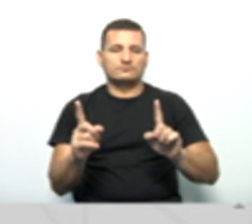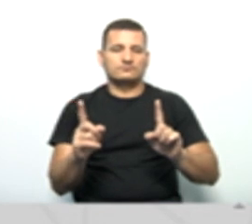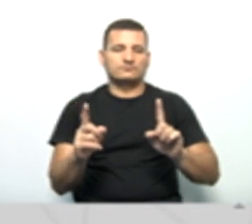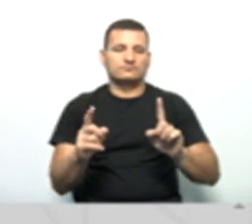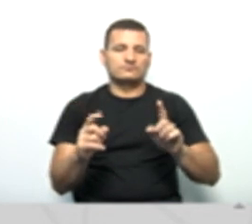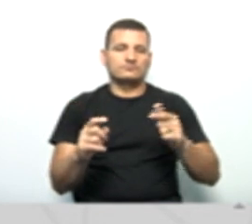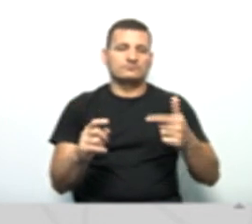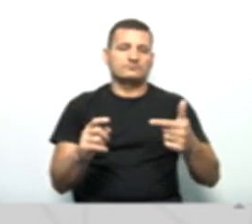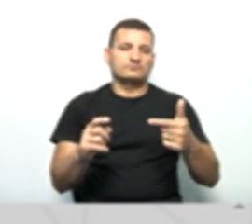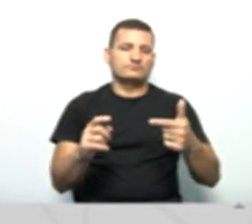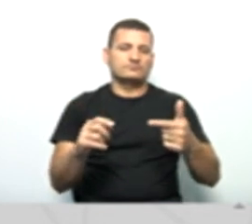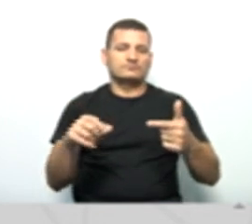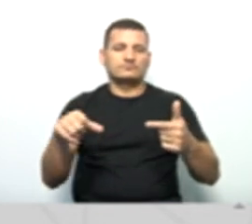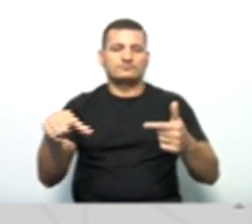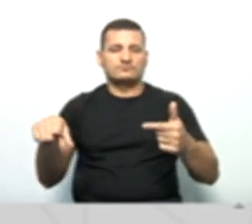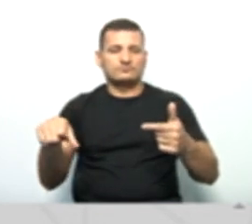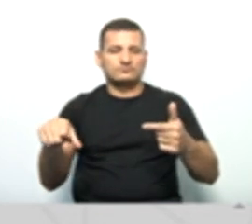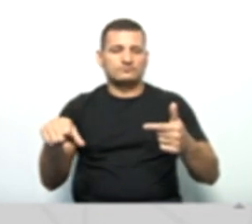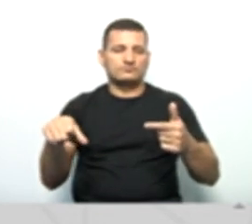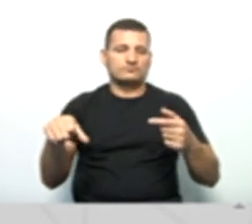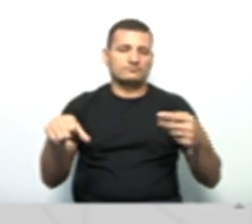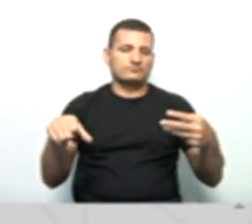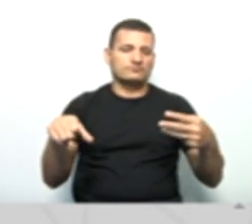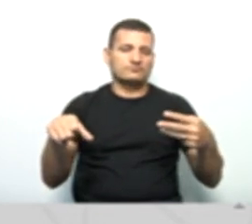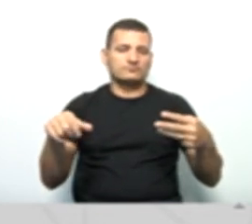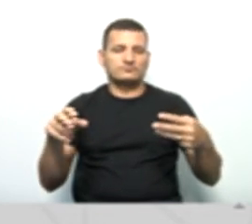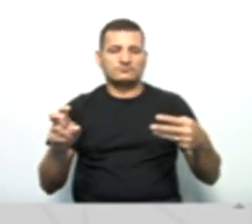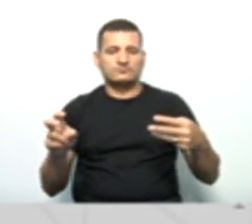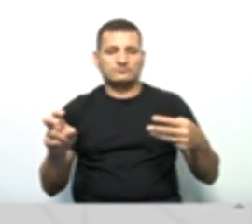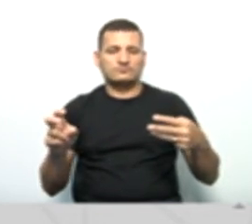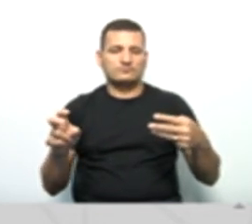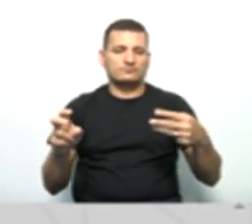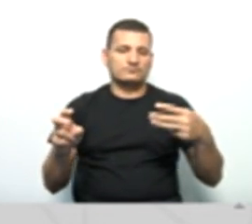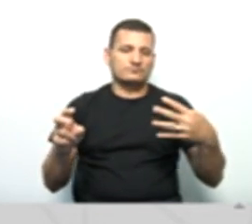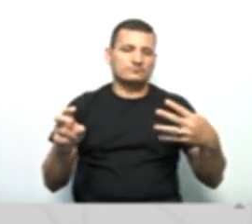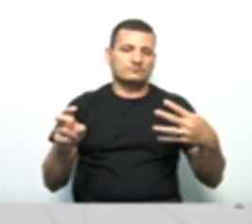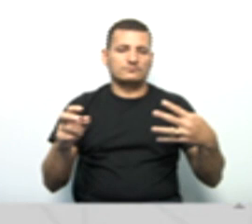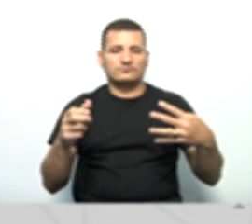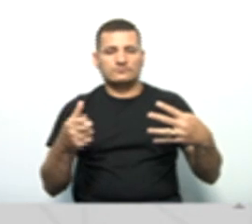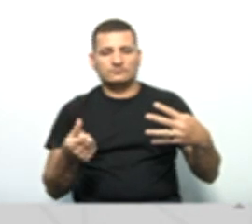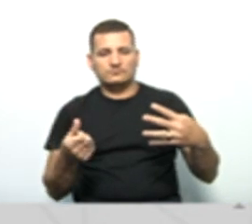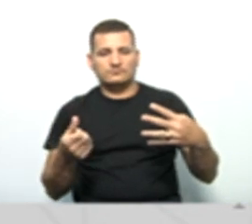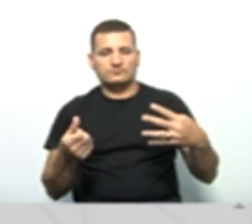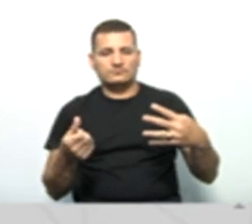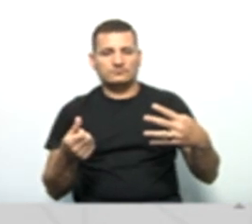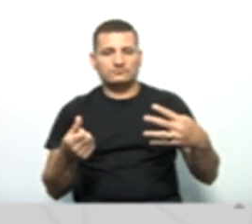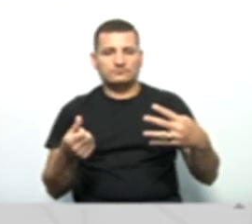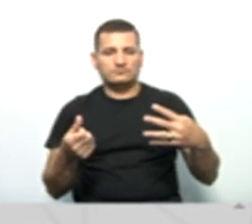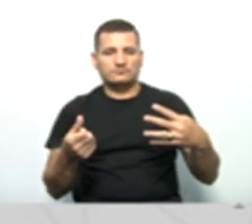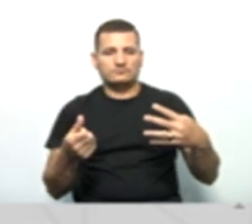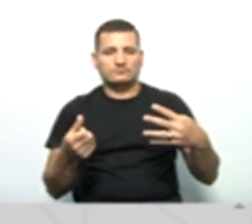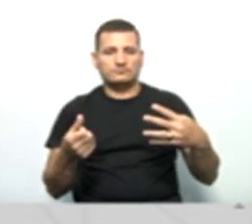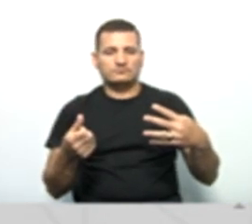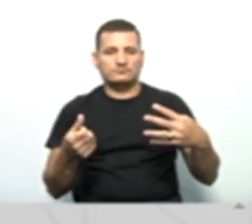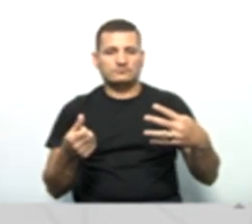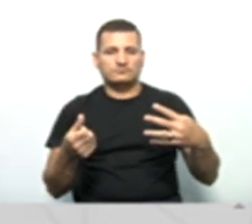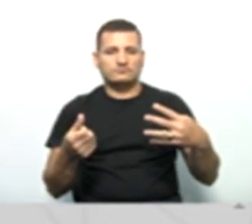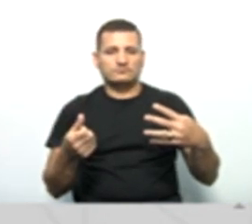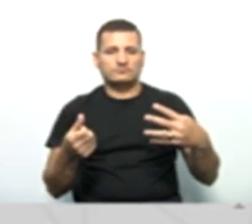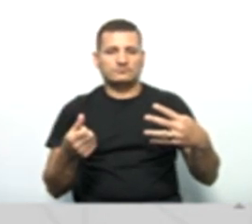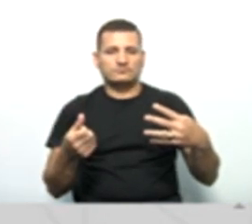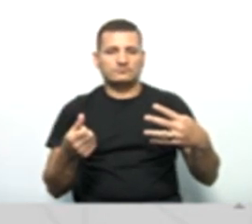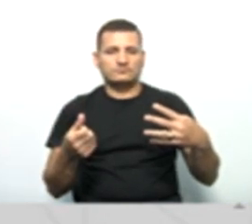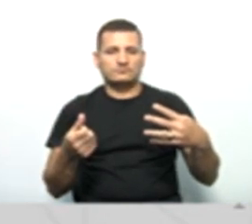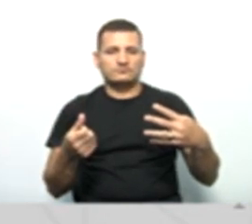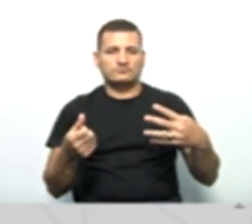o 4. O 4 está na quarta posição aqui, ó. Ok? Então é isso. O array também